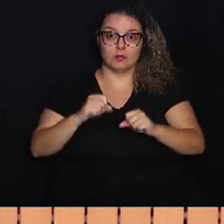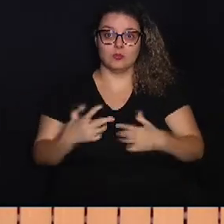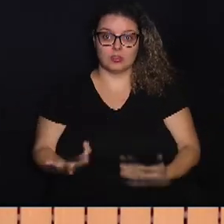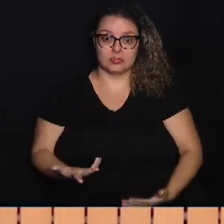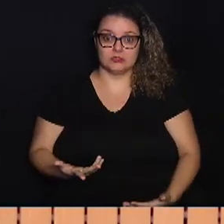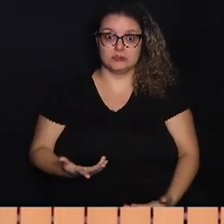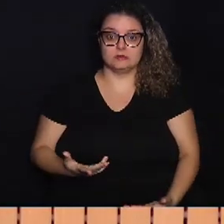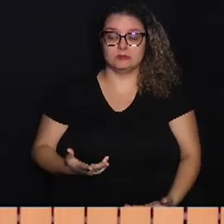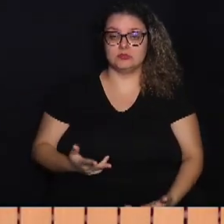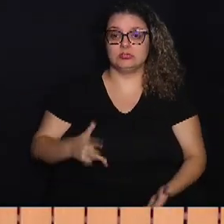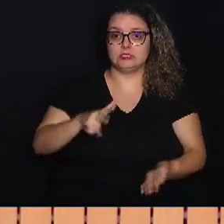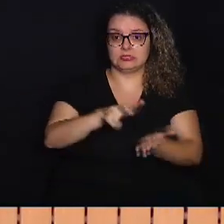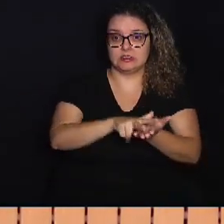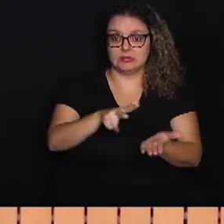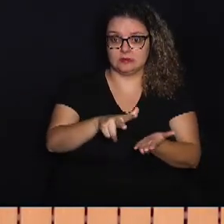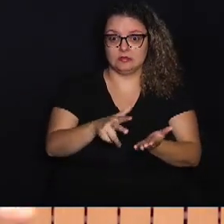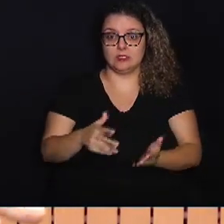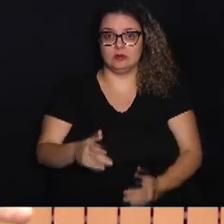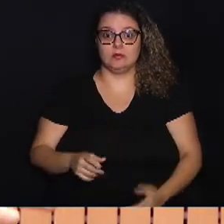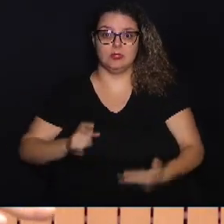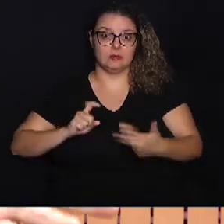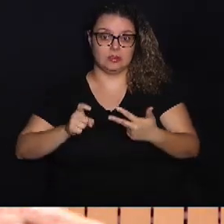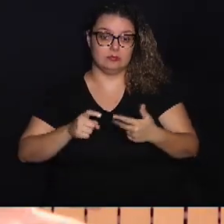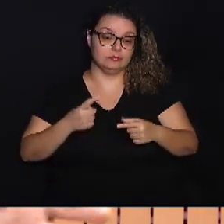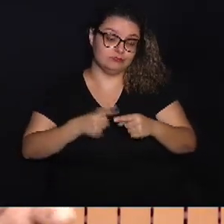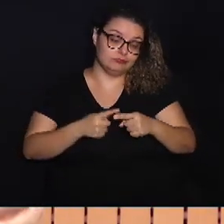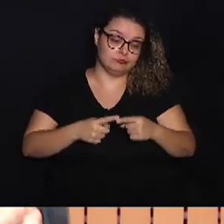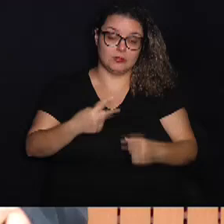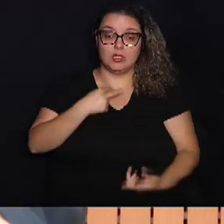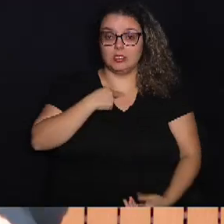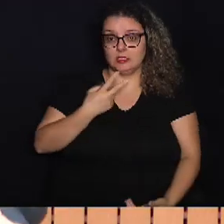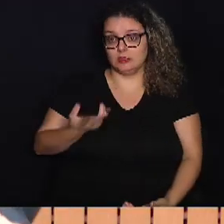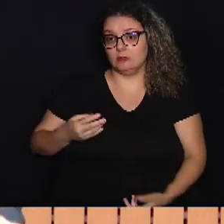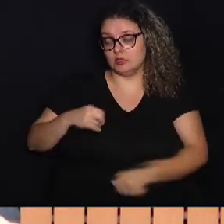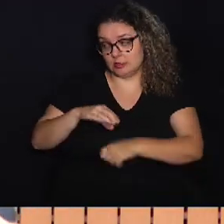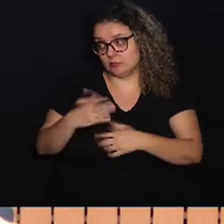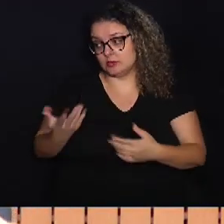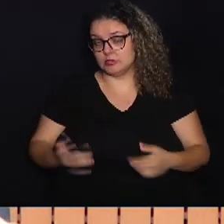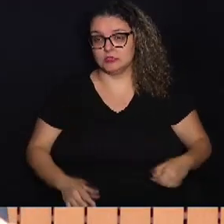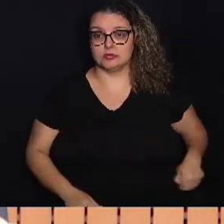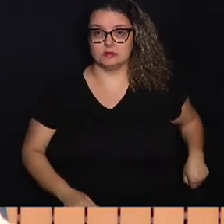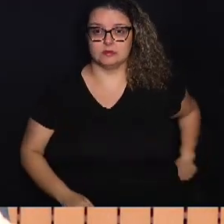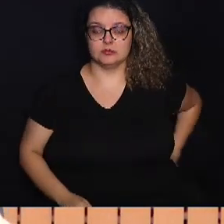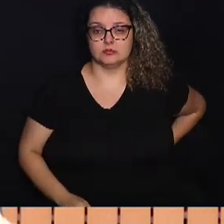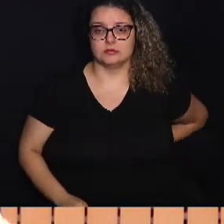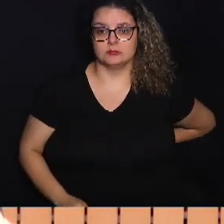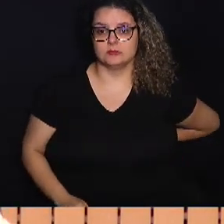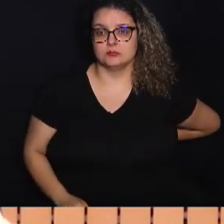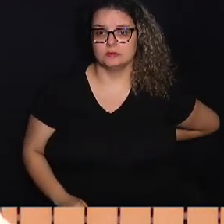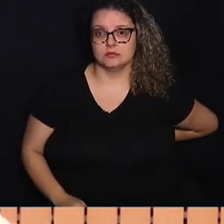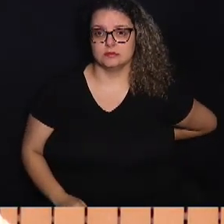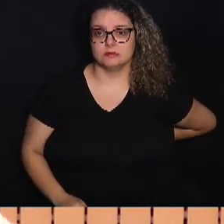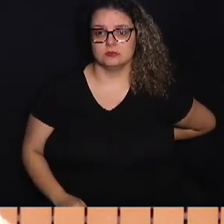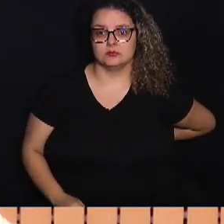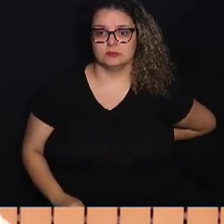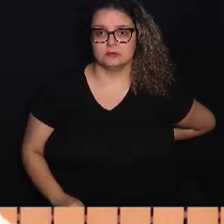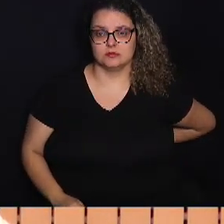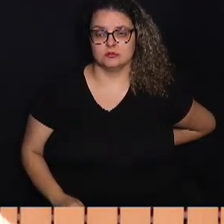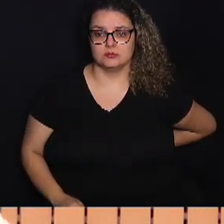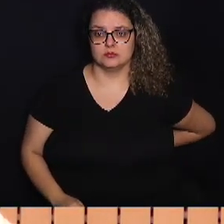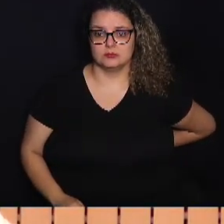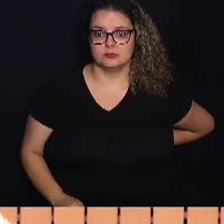regulamentação feita pelo executivo Porque nós não podemos indicar isso que haja uma indução através